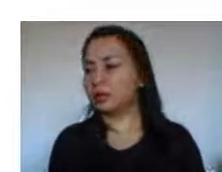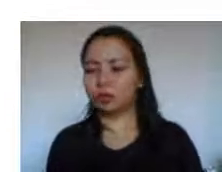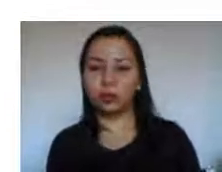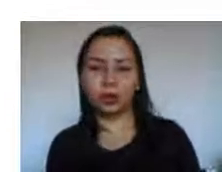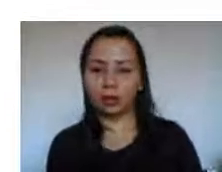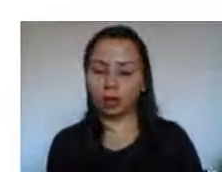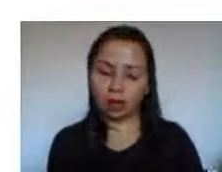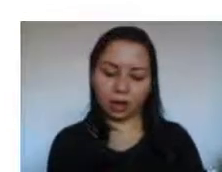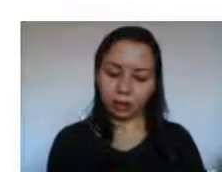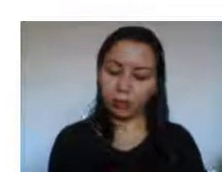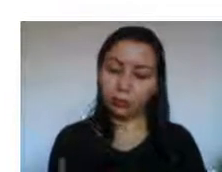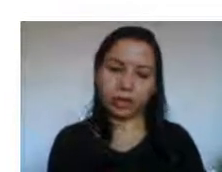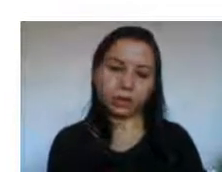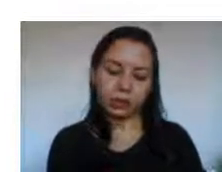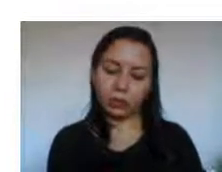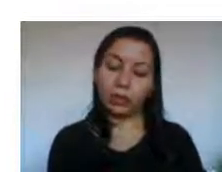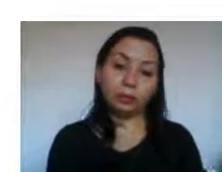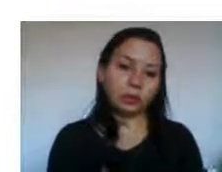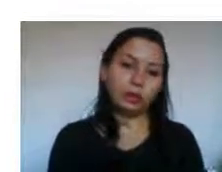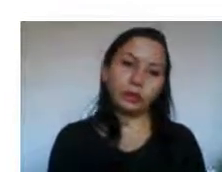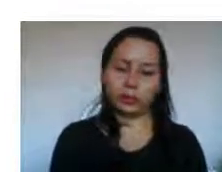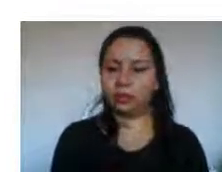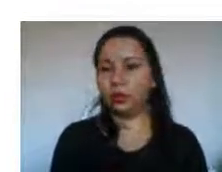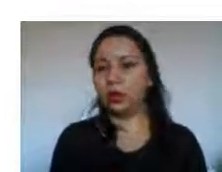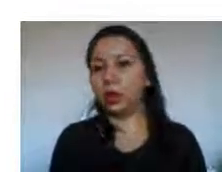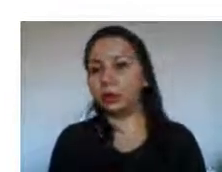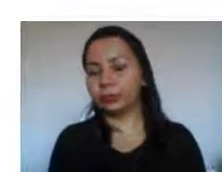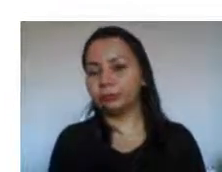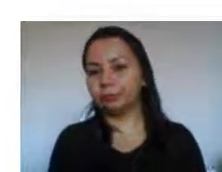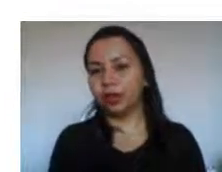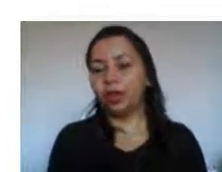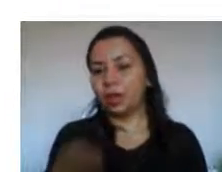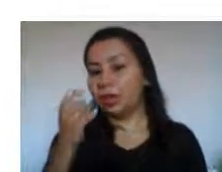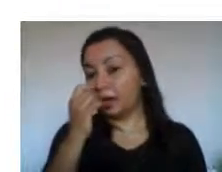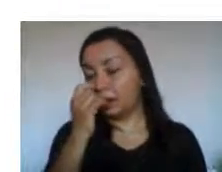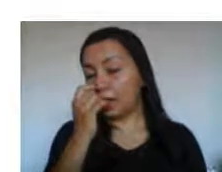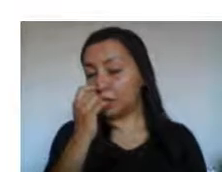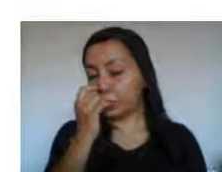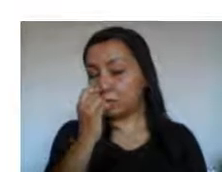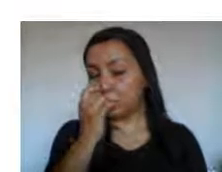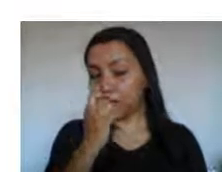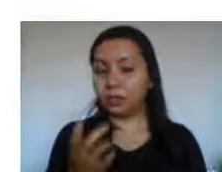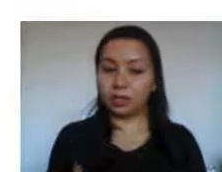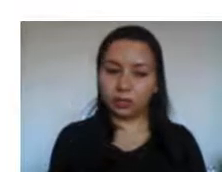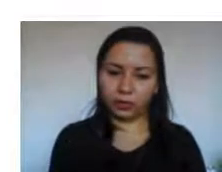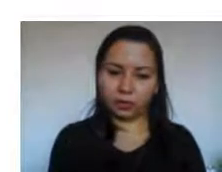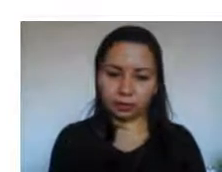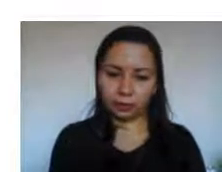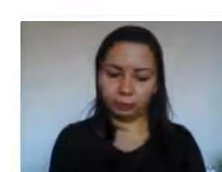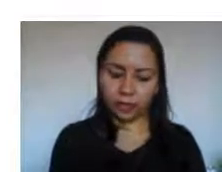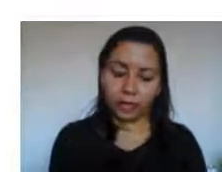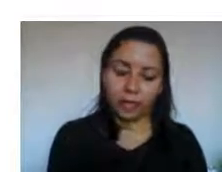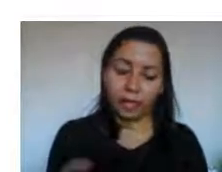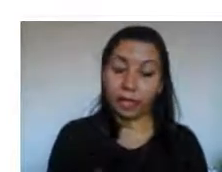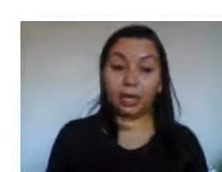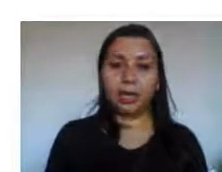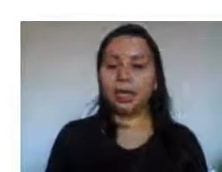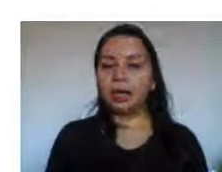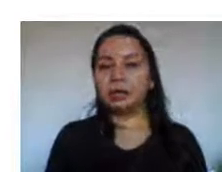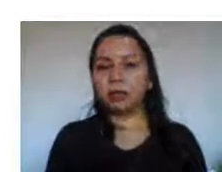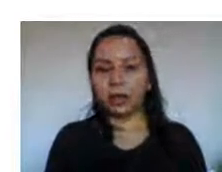volta à sua à conformidade normal, nem sofre uma sucessão ecológica. E aí ela atinge esse processo de desertificação.